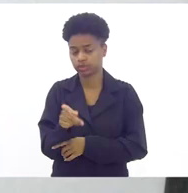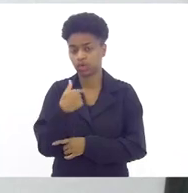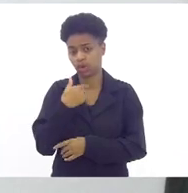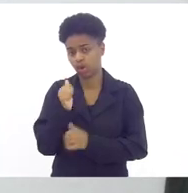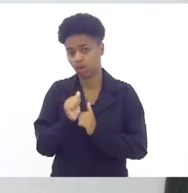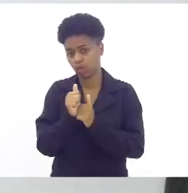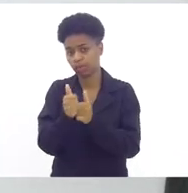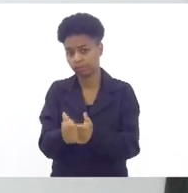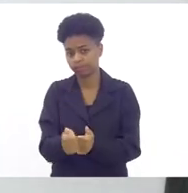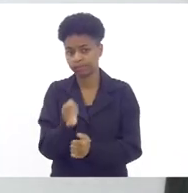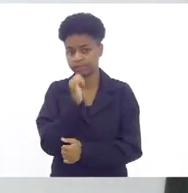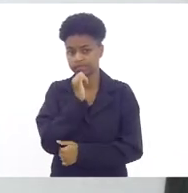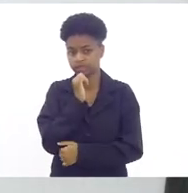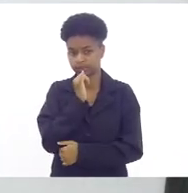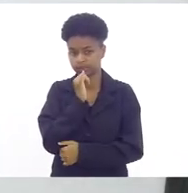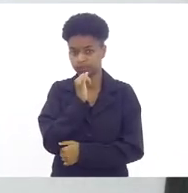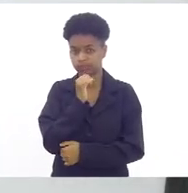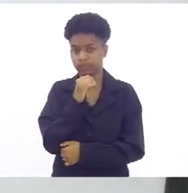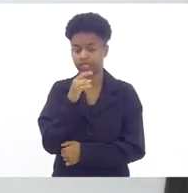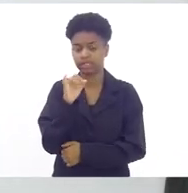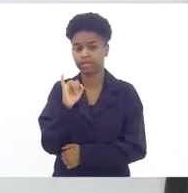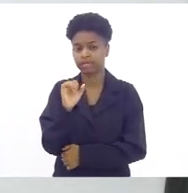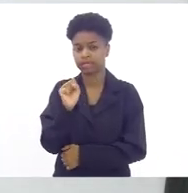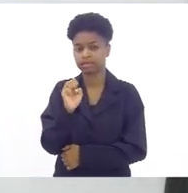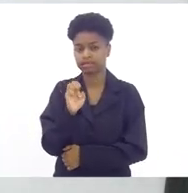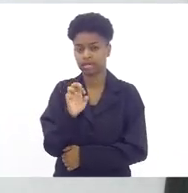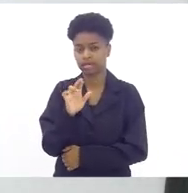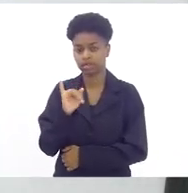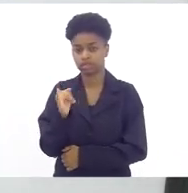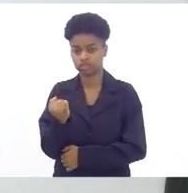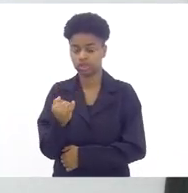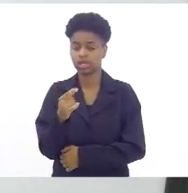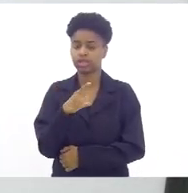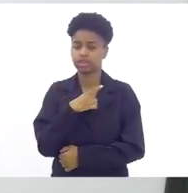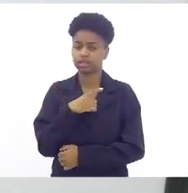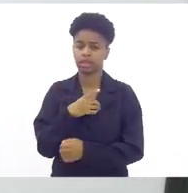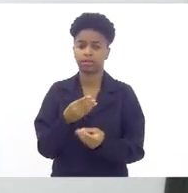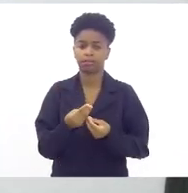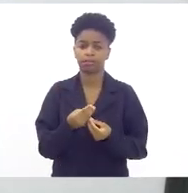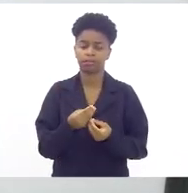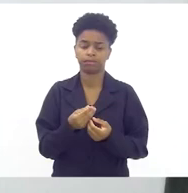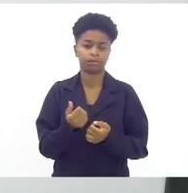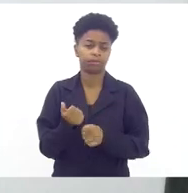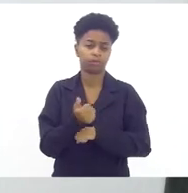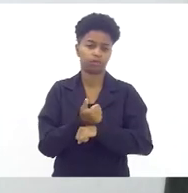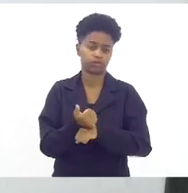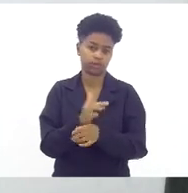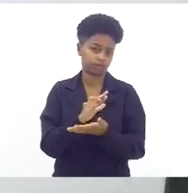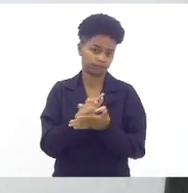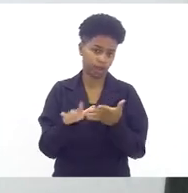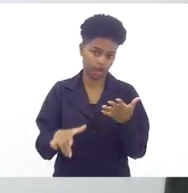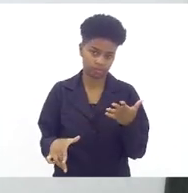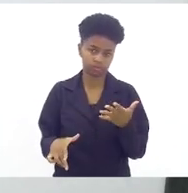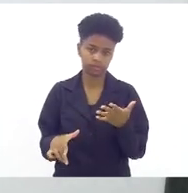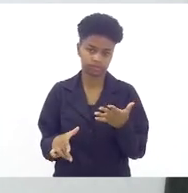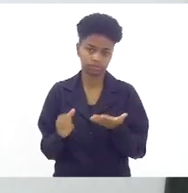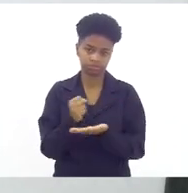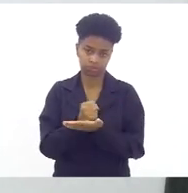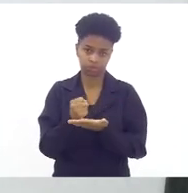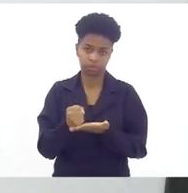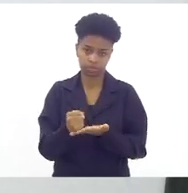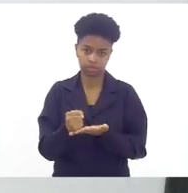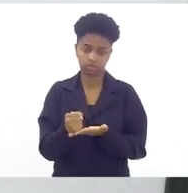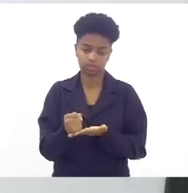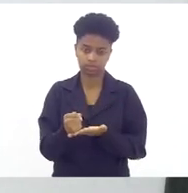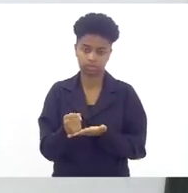exemplo no caso onde a gente tem uma grande oferta de profissionais contratados